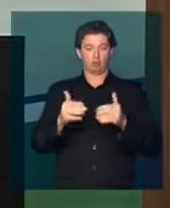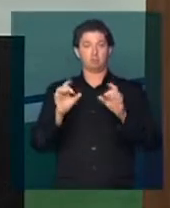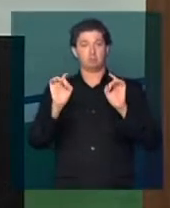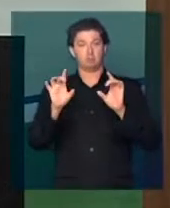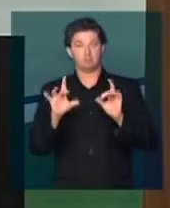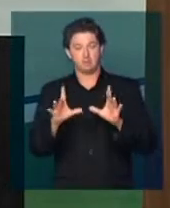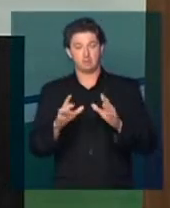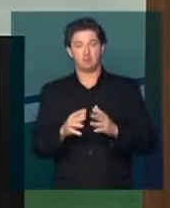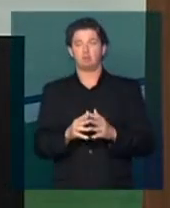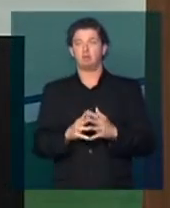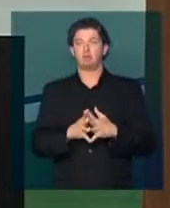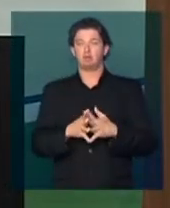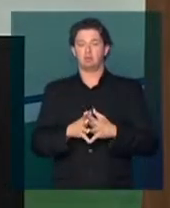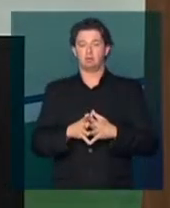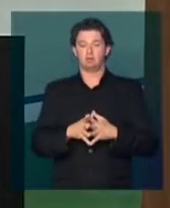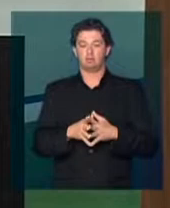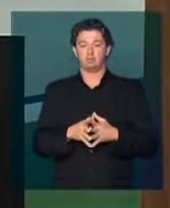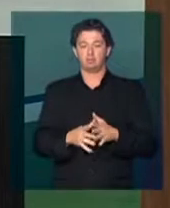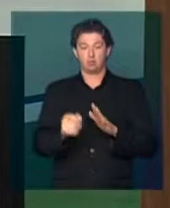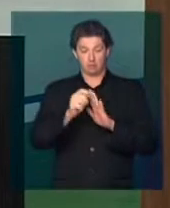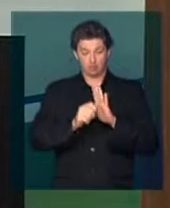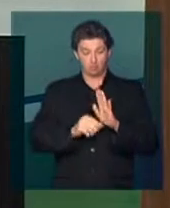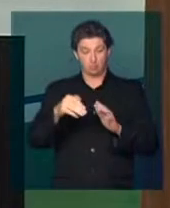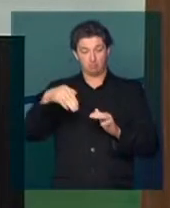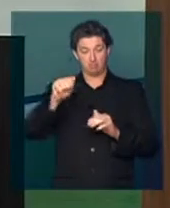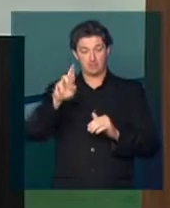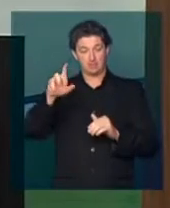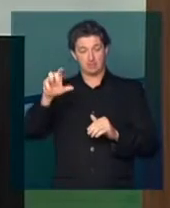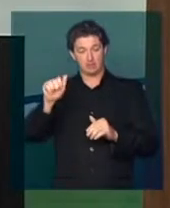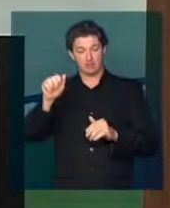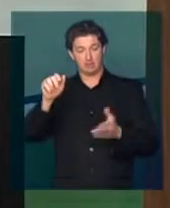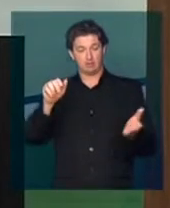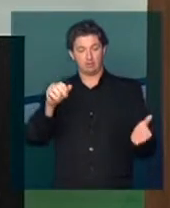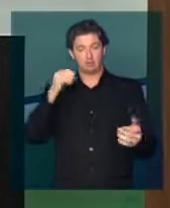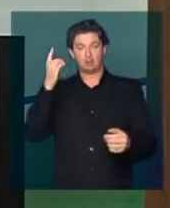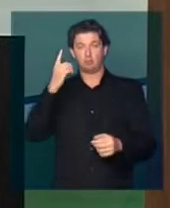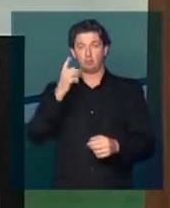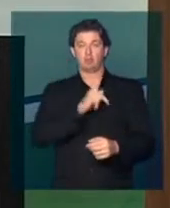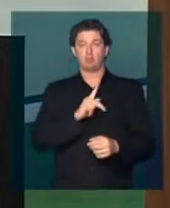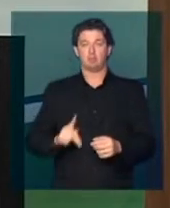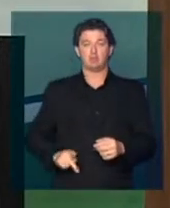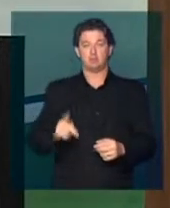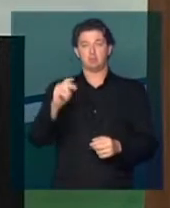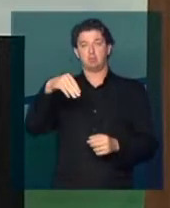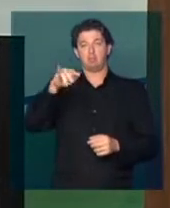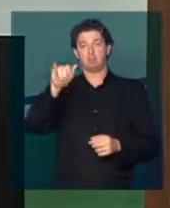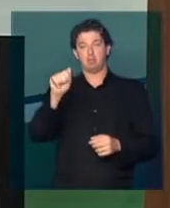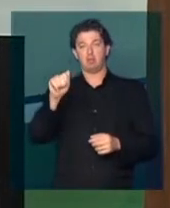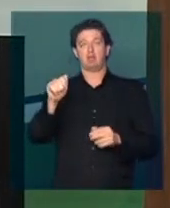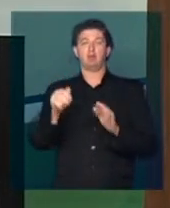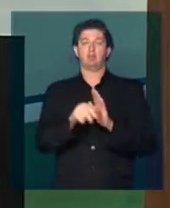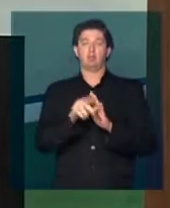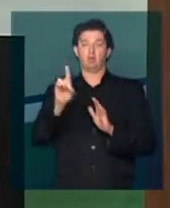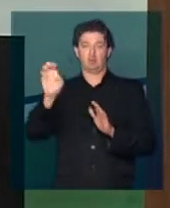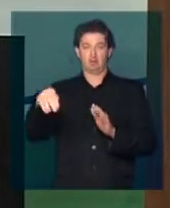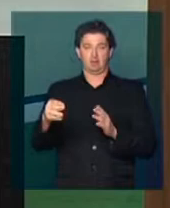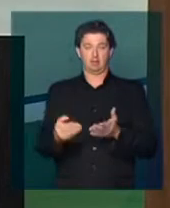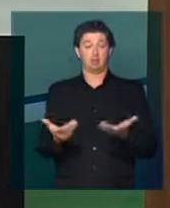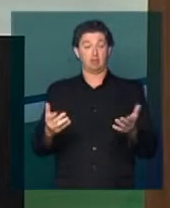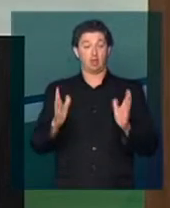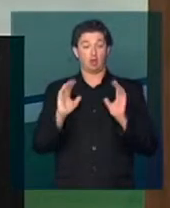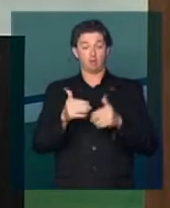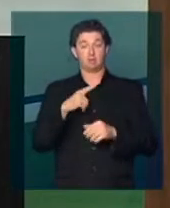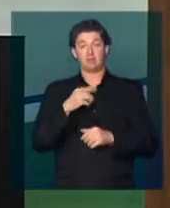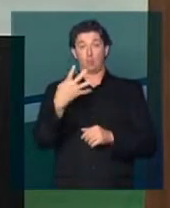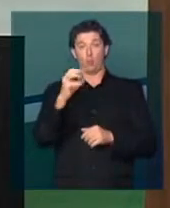especial, que é relatada pelo Marcelo, presidida pelo deputado Rodrigo Maia, do Democratas, e essa comissão tem um prazo